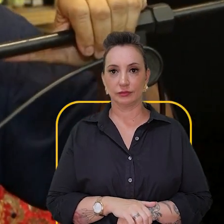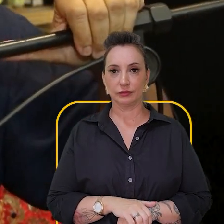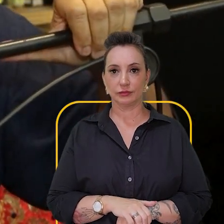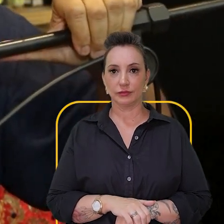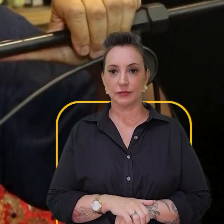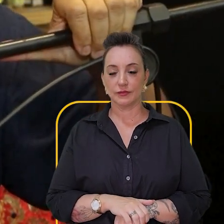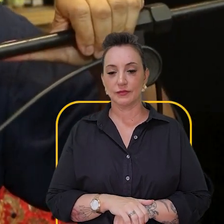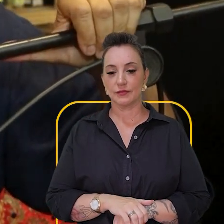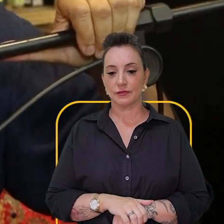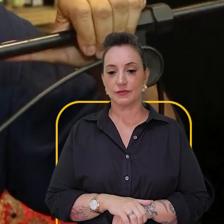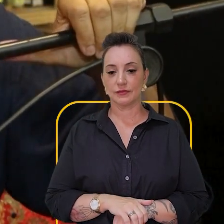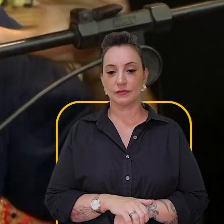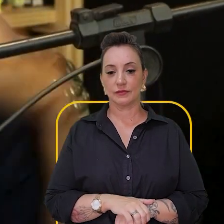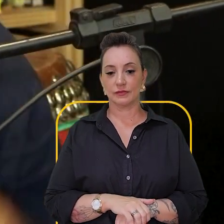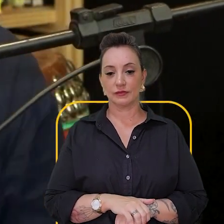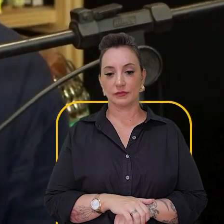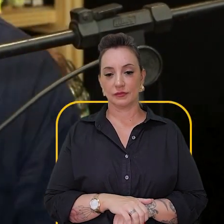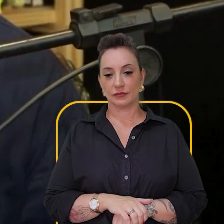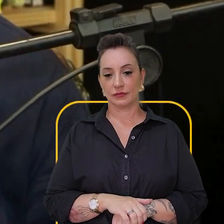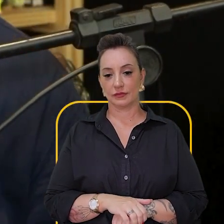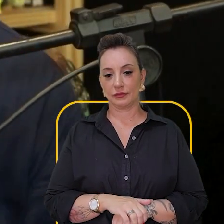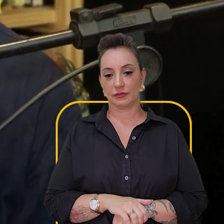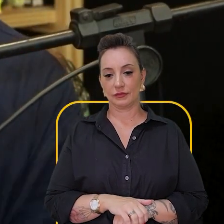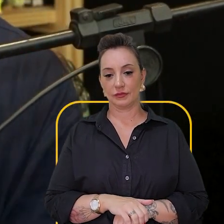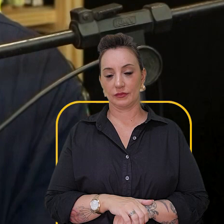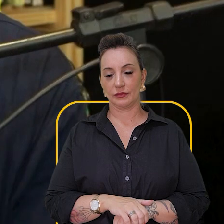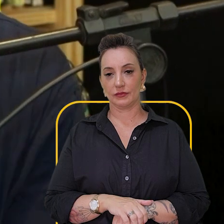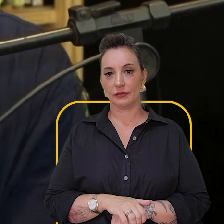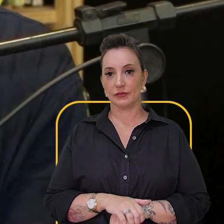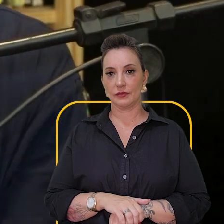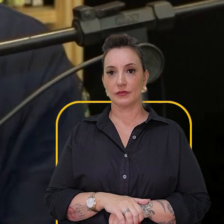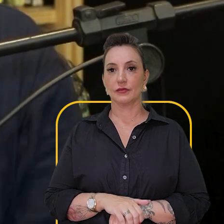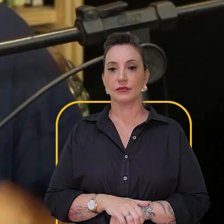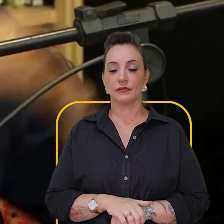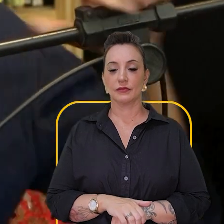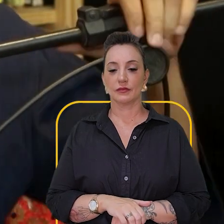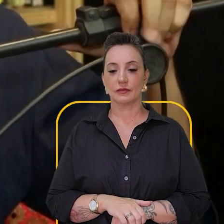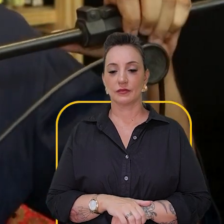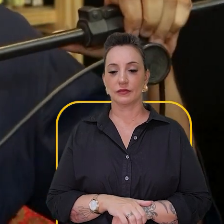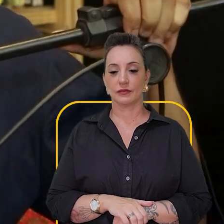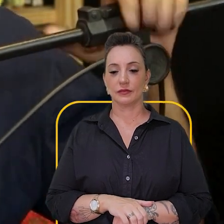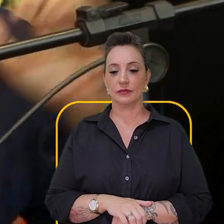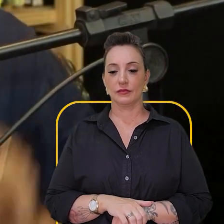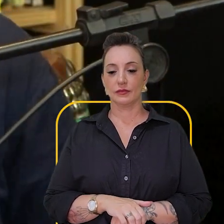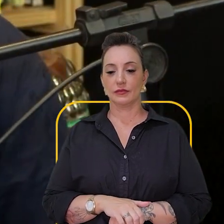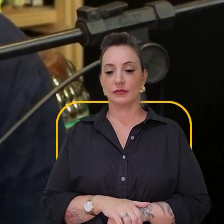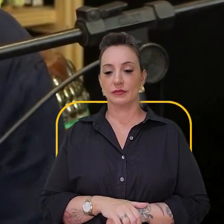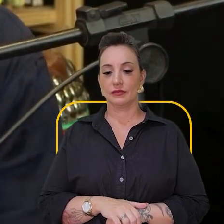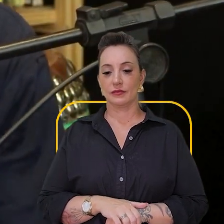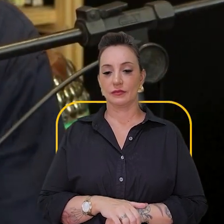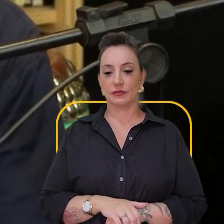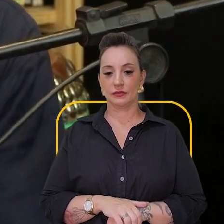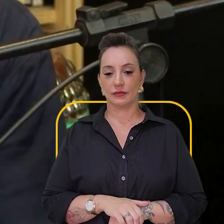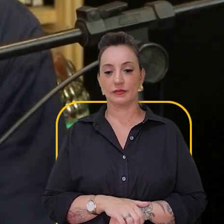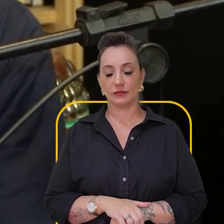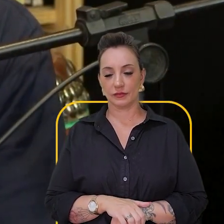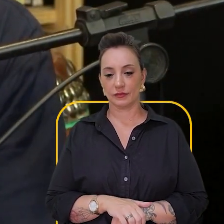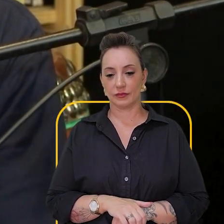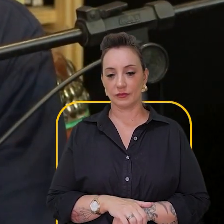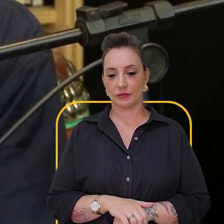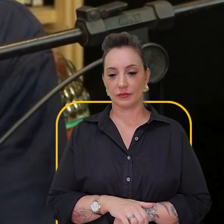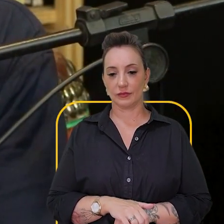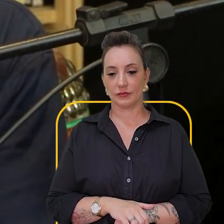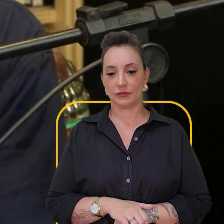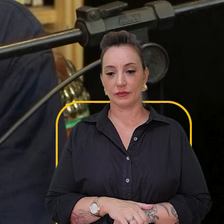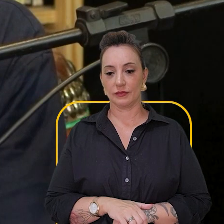eh não sei se se foi uma decisão fácil essa né que eu me lembro quando eu parei de treinar o